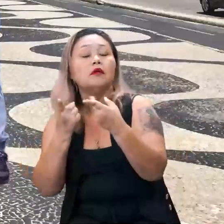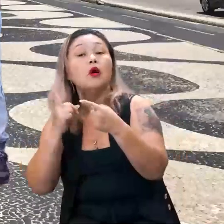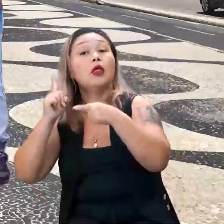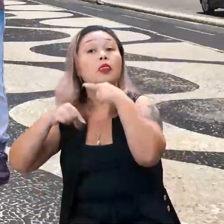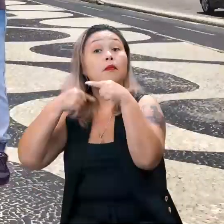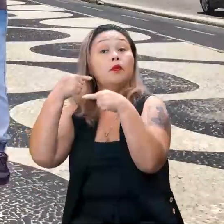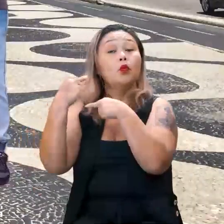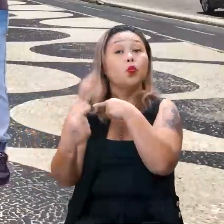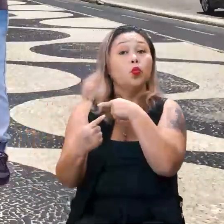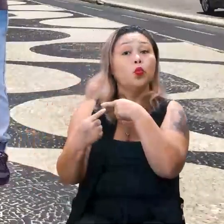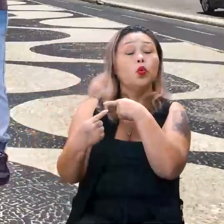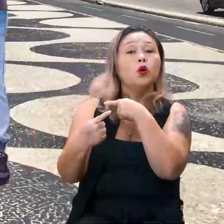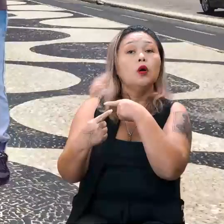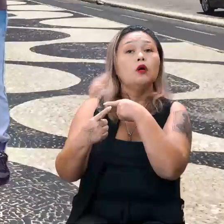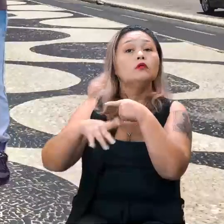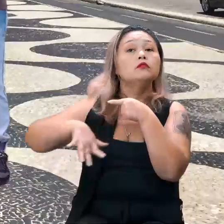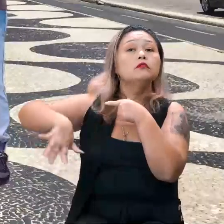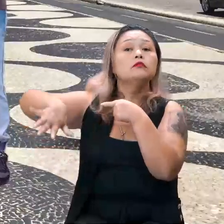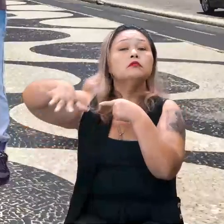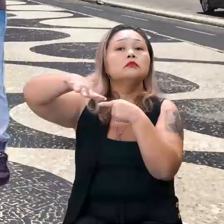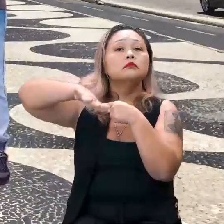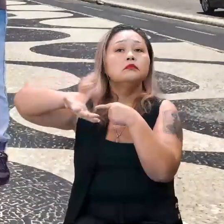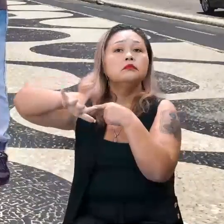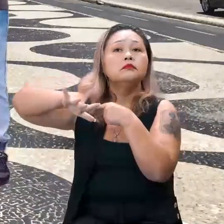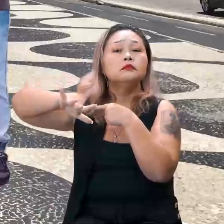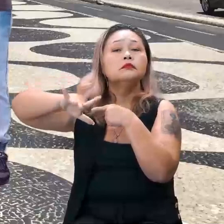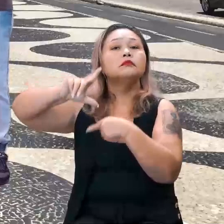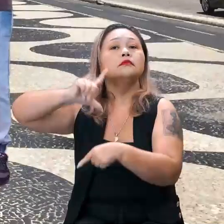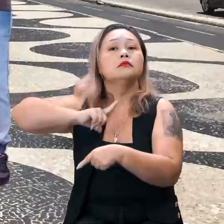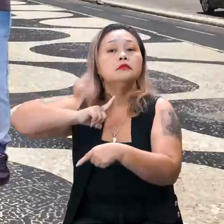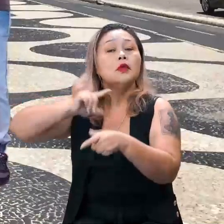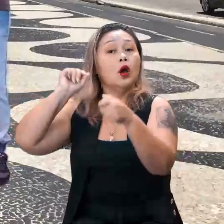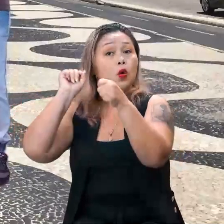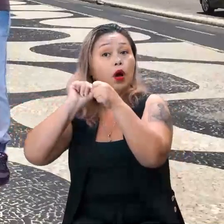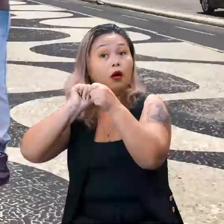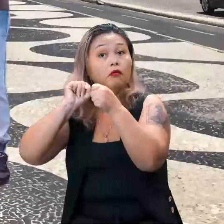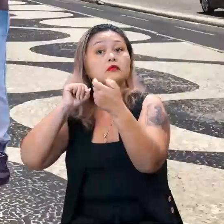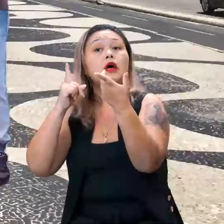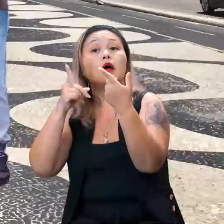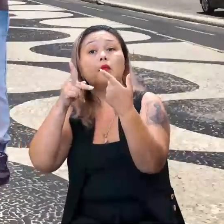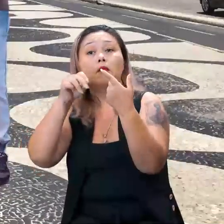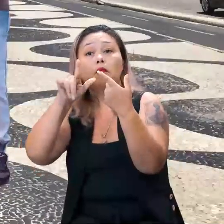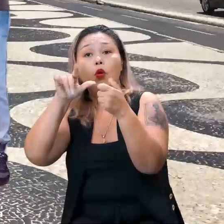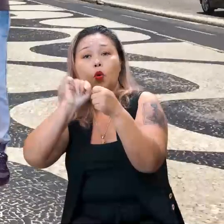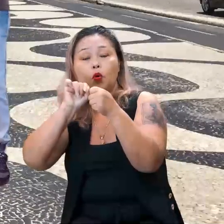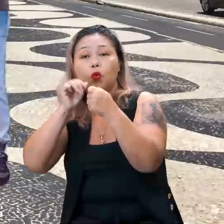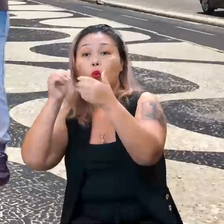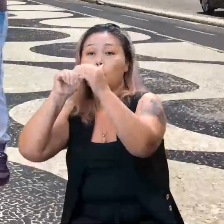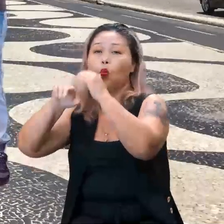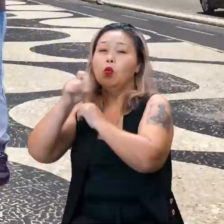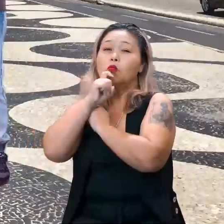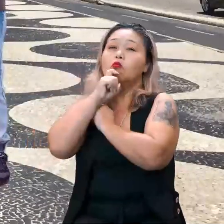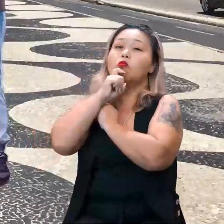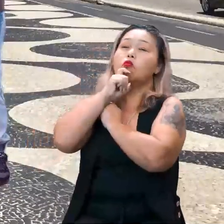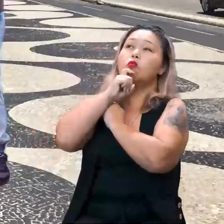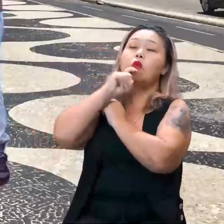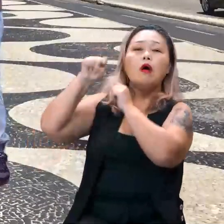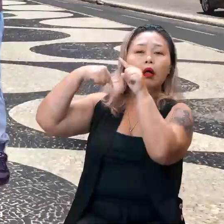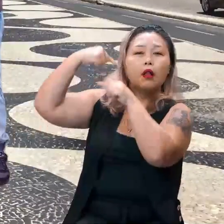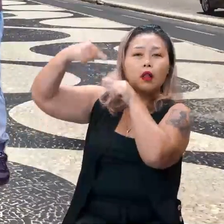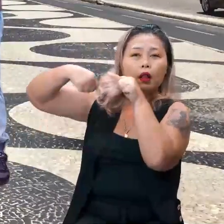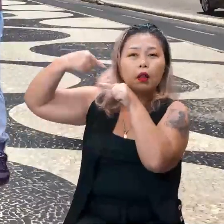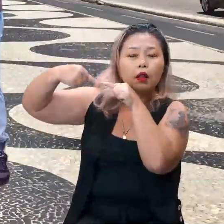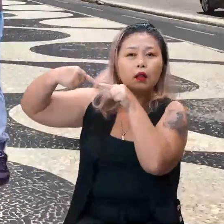nós criamos uma situação onde a pessoa produzia polpa, congelava a polpa e para congelar ele